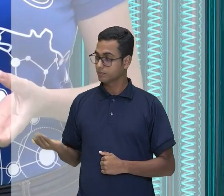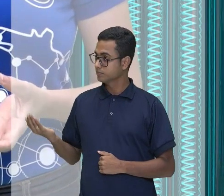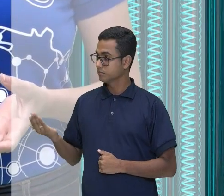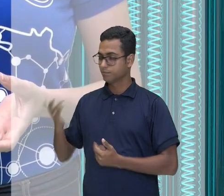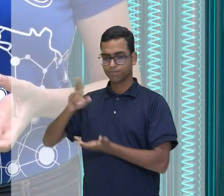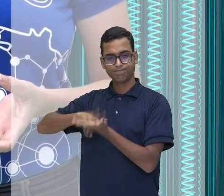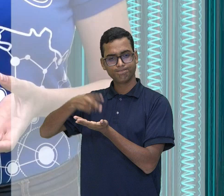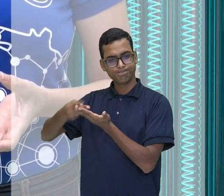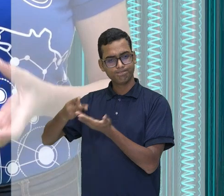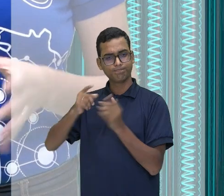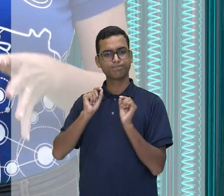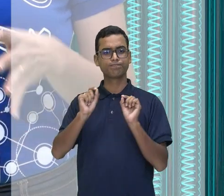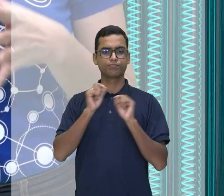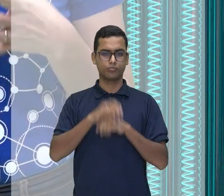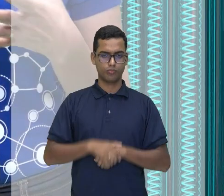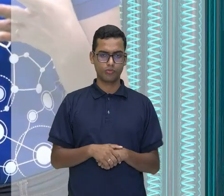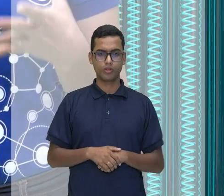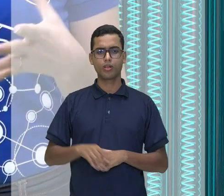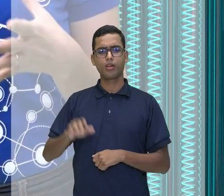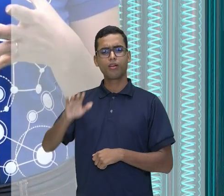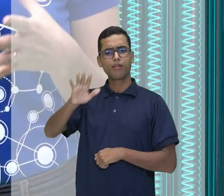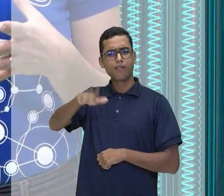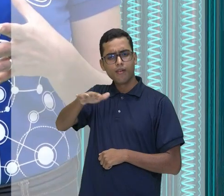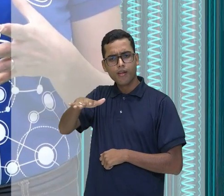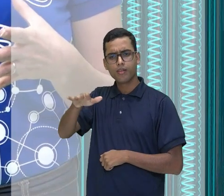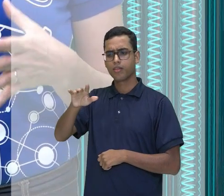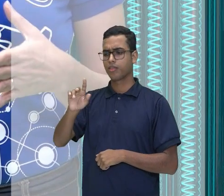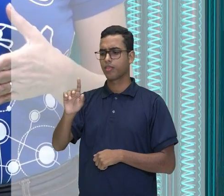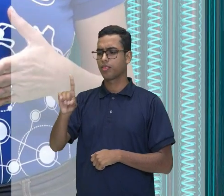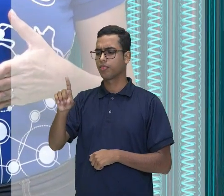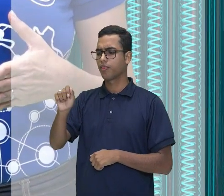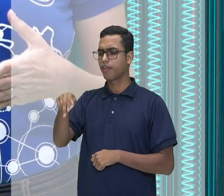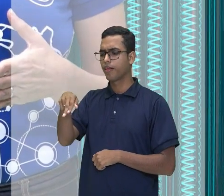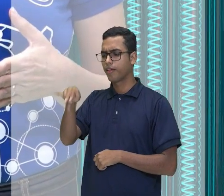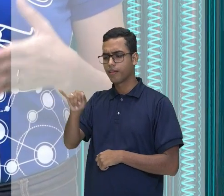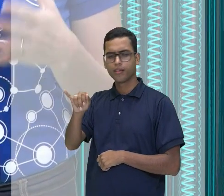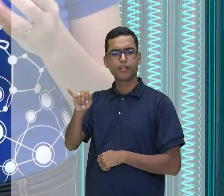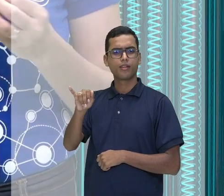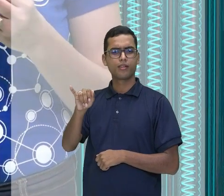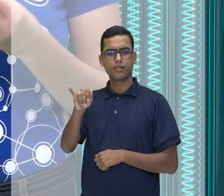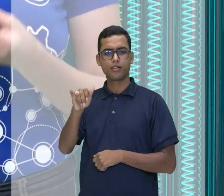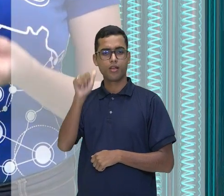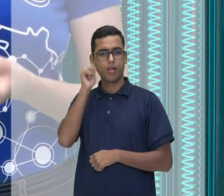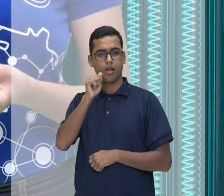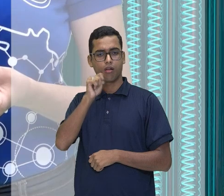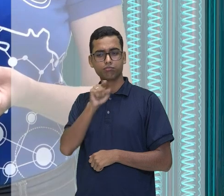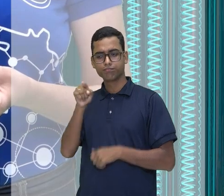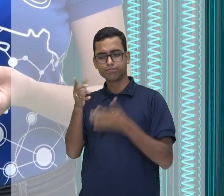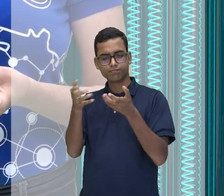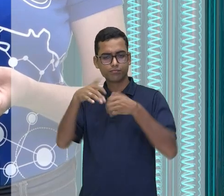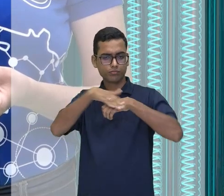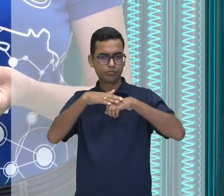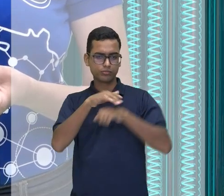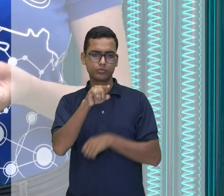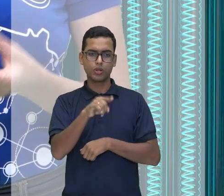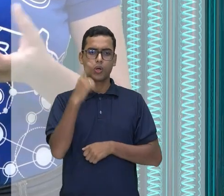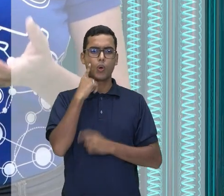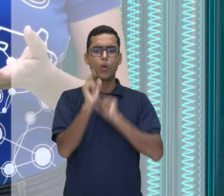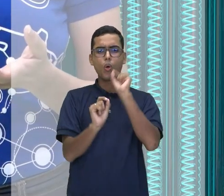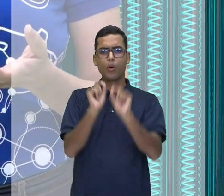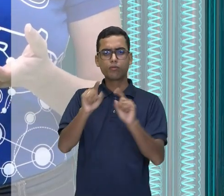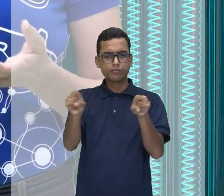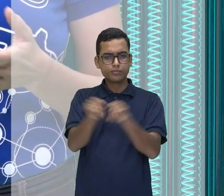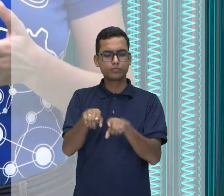com você, né? Então, como é que seria esse você aí? Qual desses pronomes com função de objeto eu vou